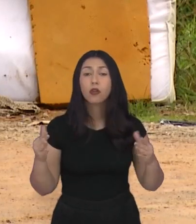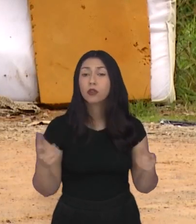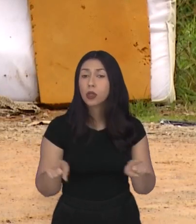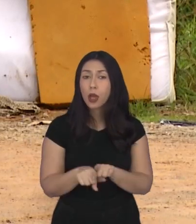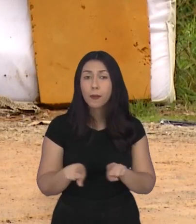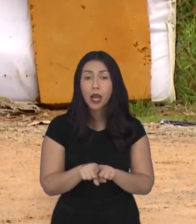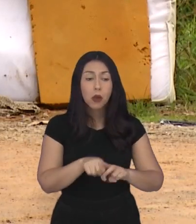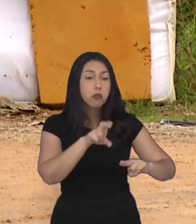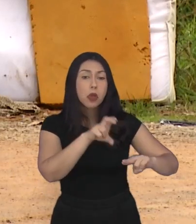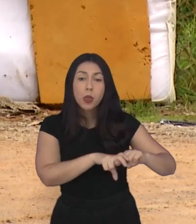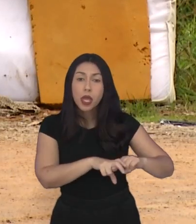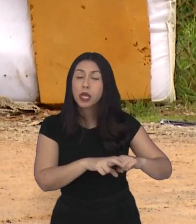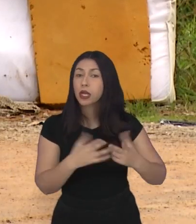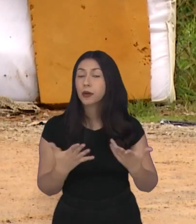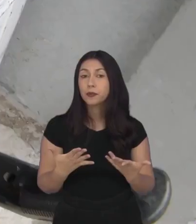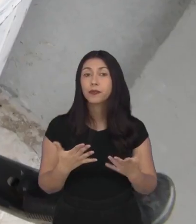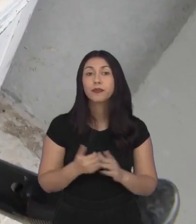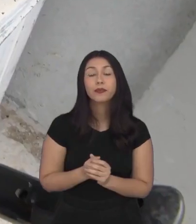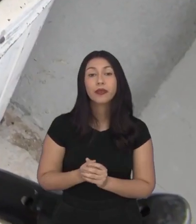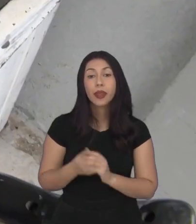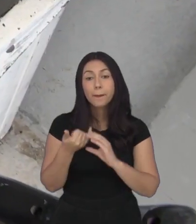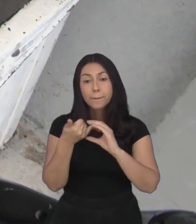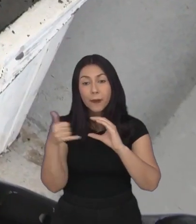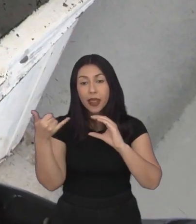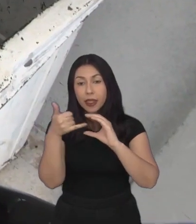Cansar Hamidá a todos, cansar Hamidá.